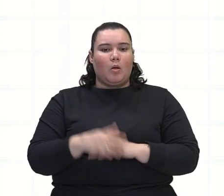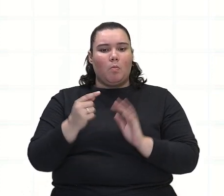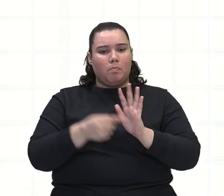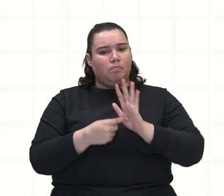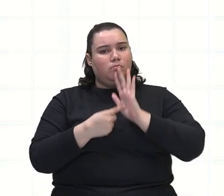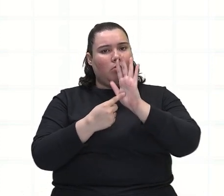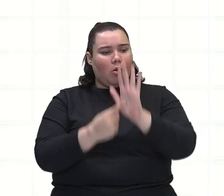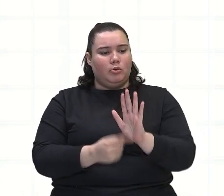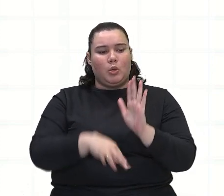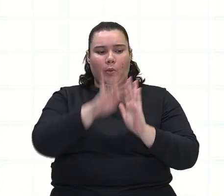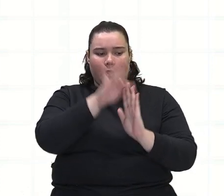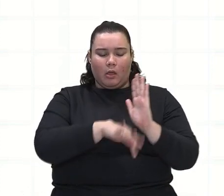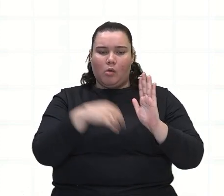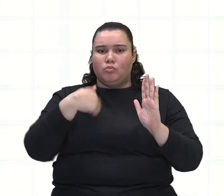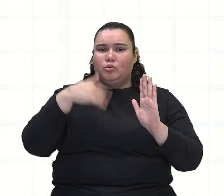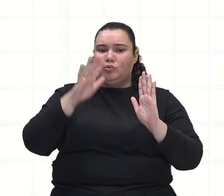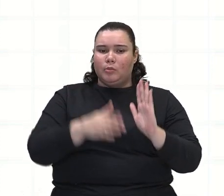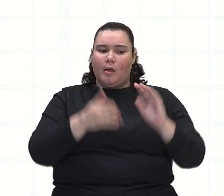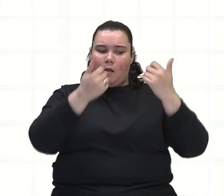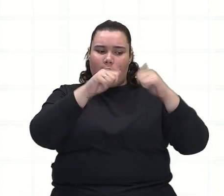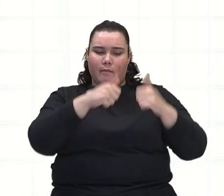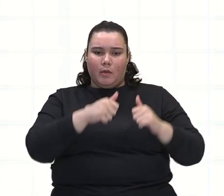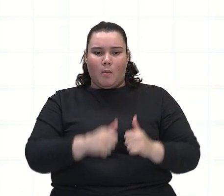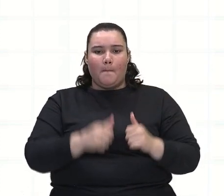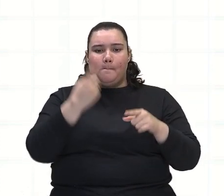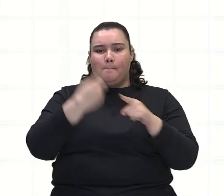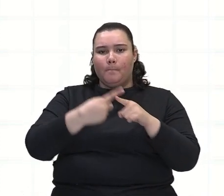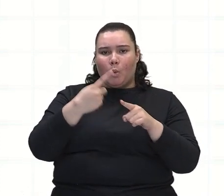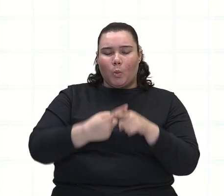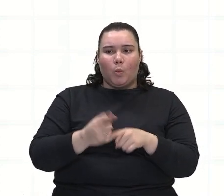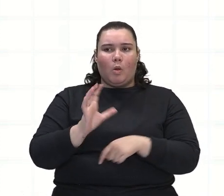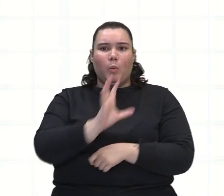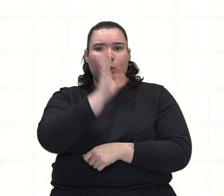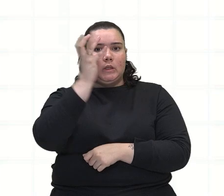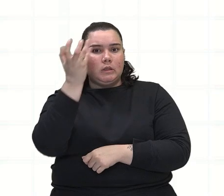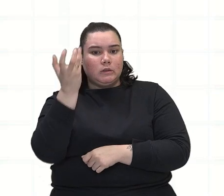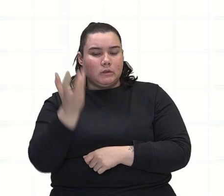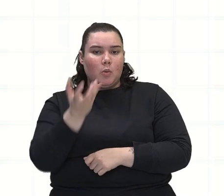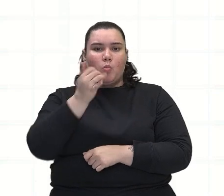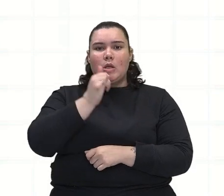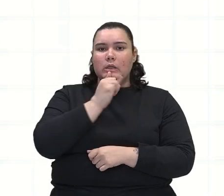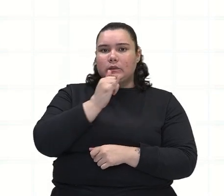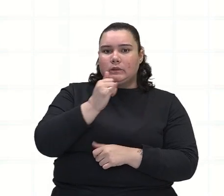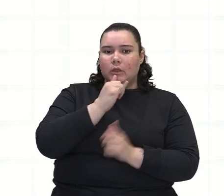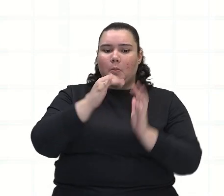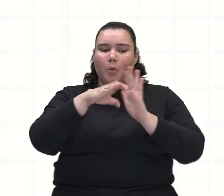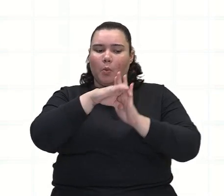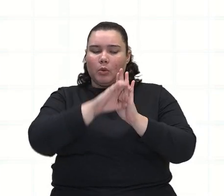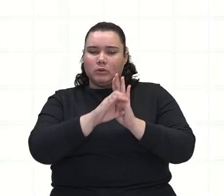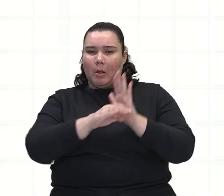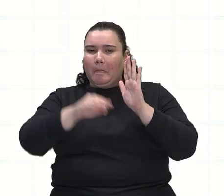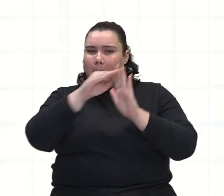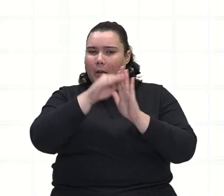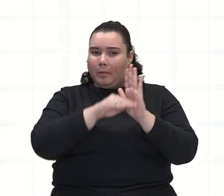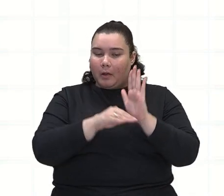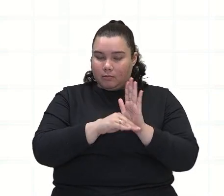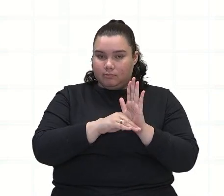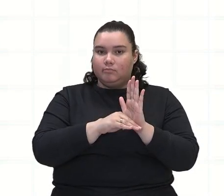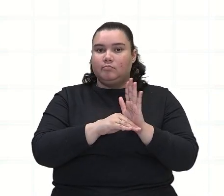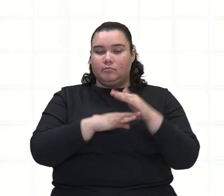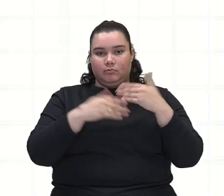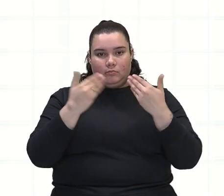apresentar avaliações, justificativas, conceitos, exemplo. Eu vou chamar